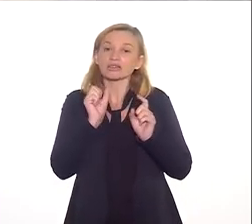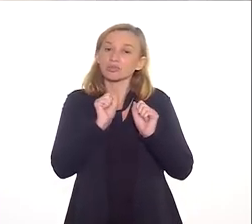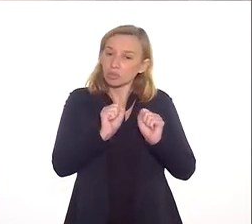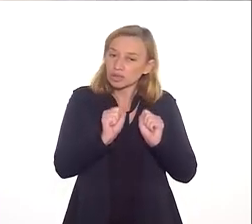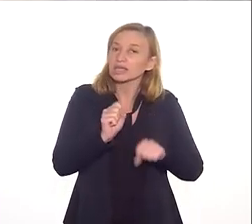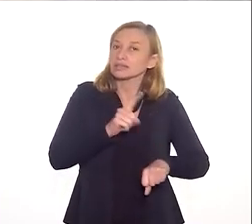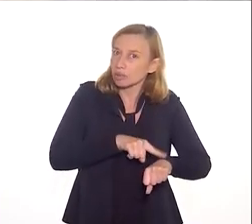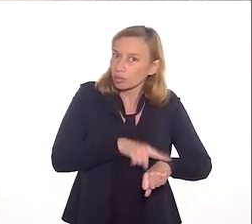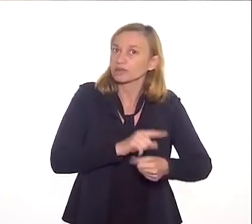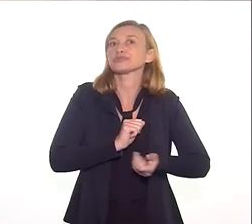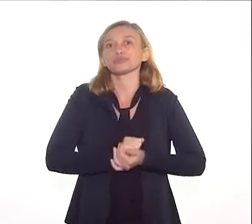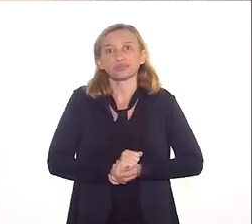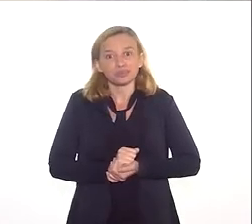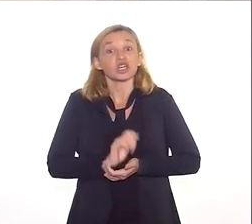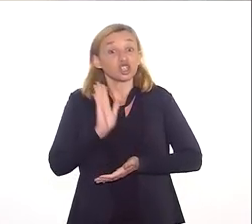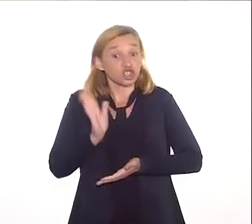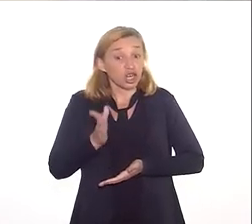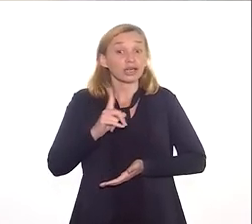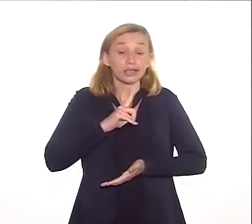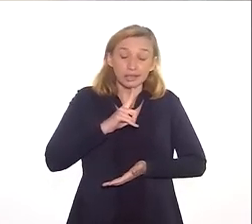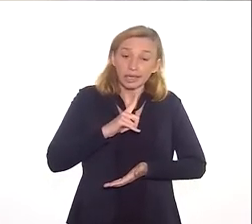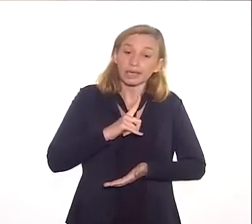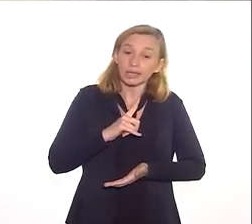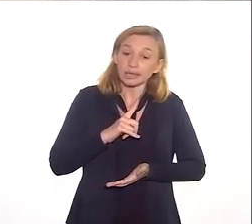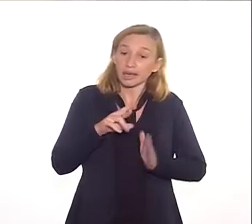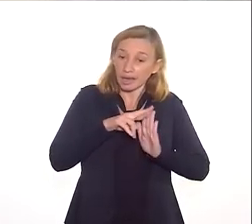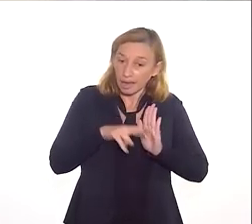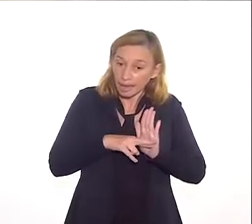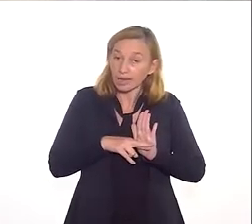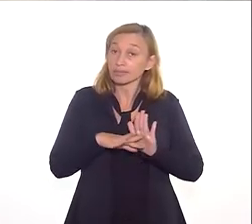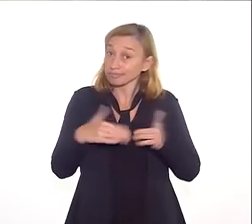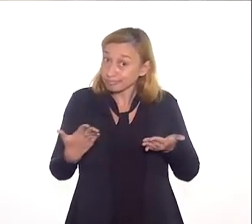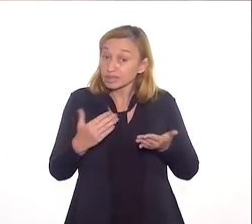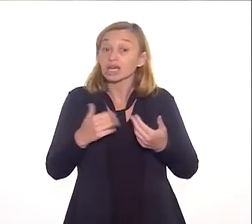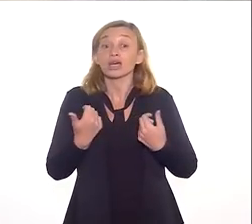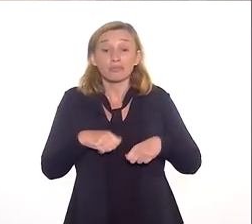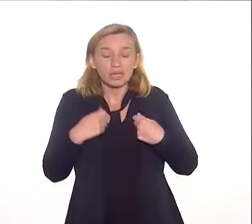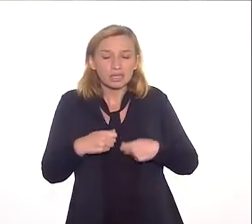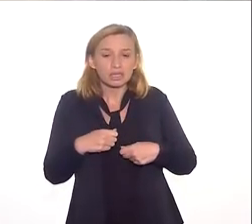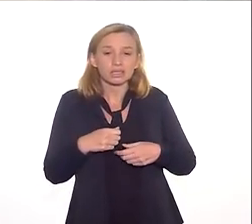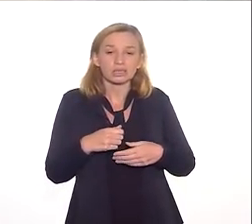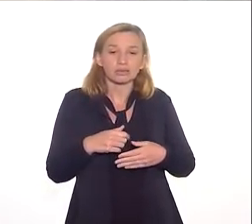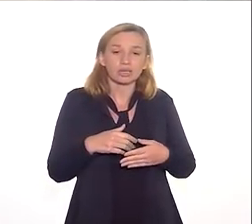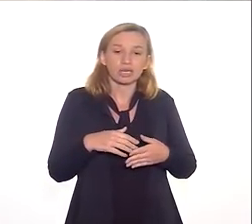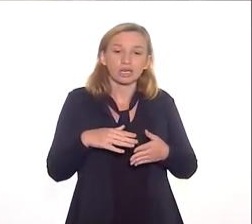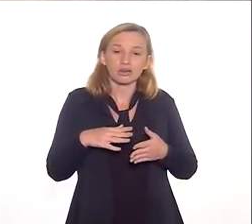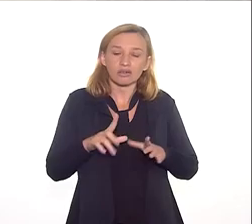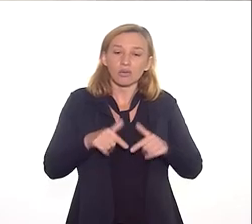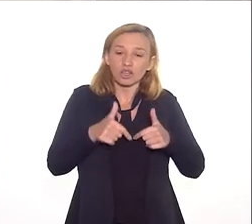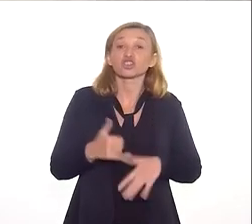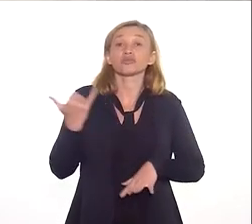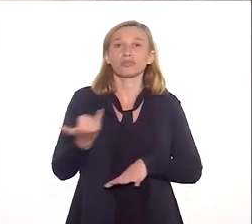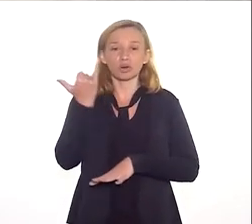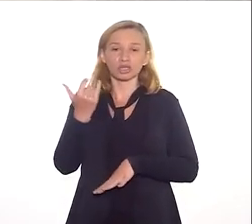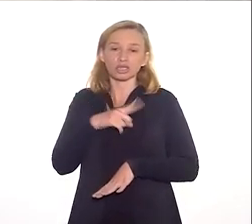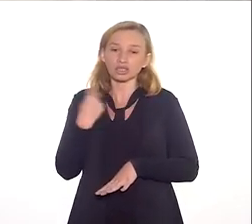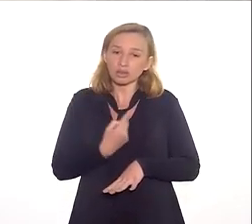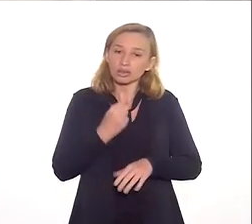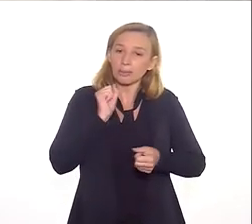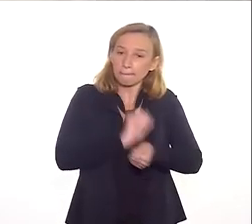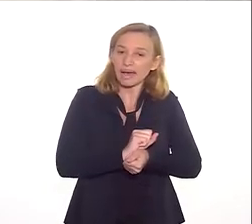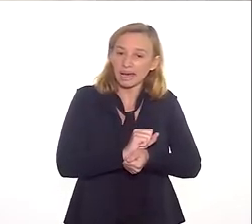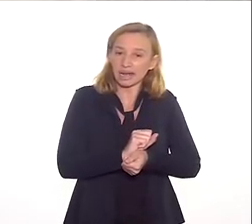que a gente puder nesse momento, né? Já que existem critérios para isso, e a gente acredita que vai ser uma forma muito importante